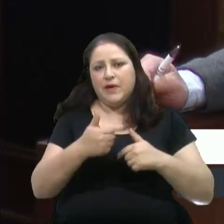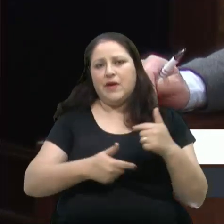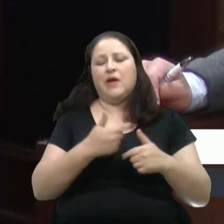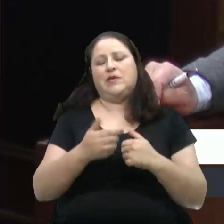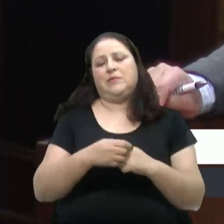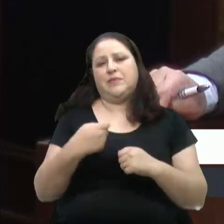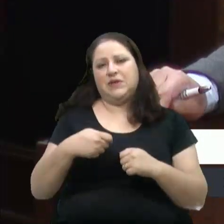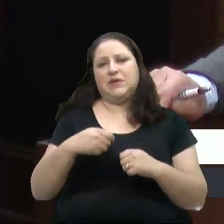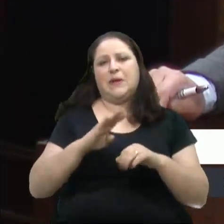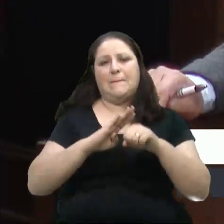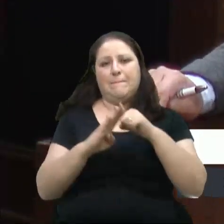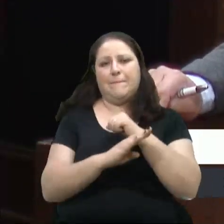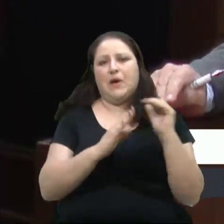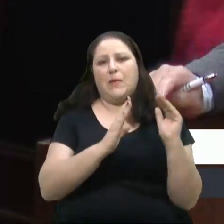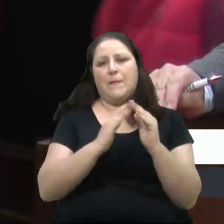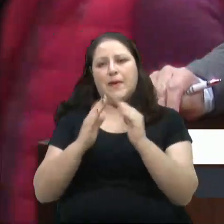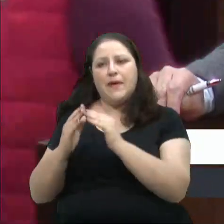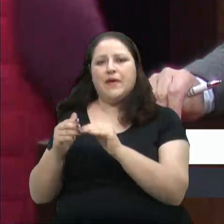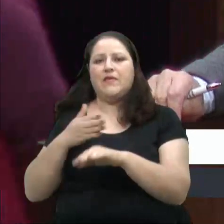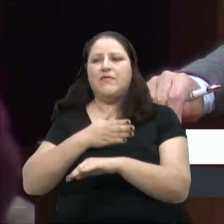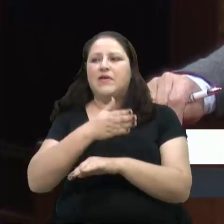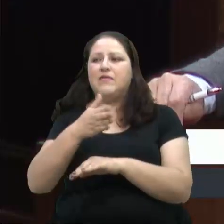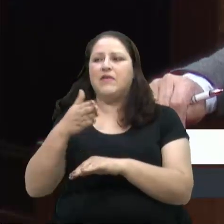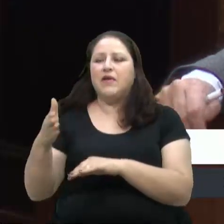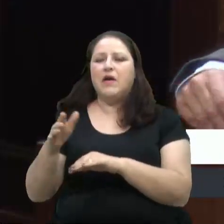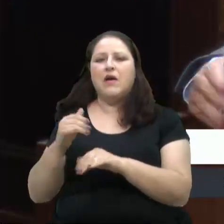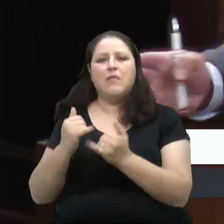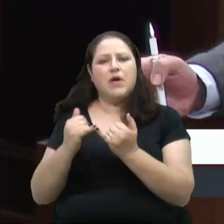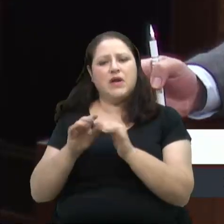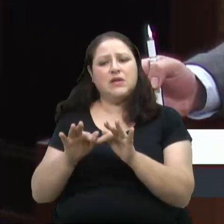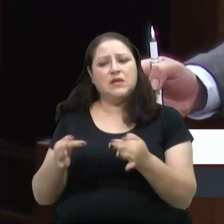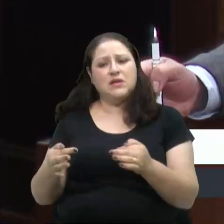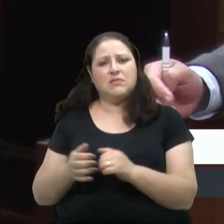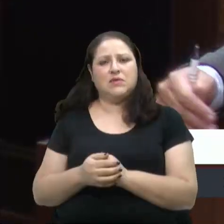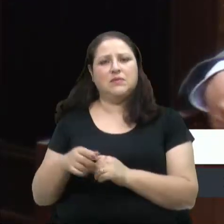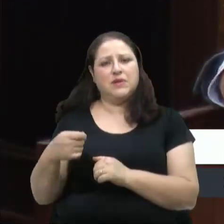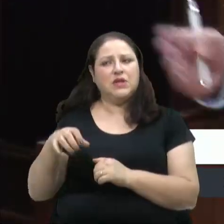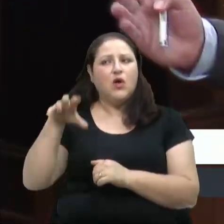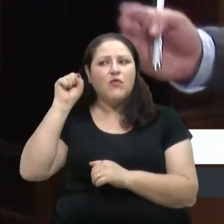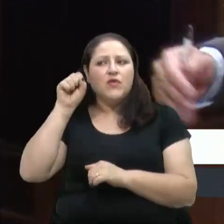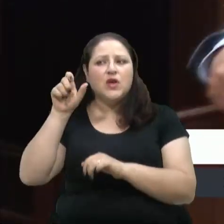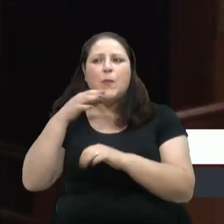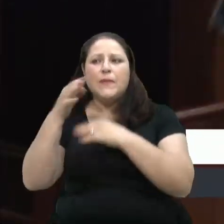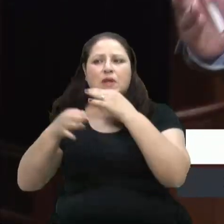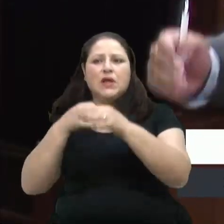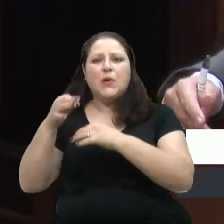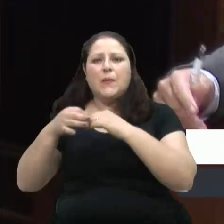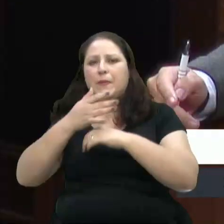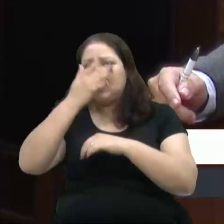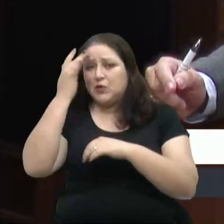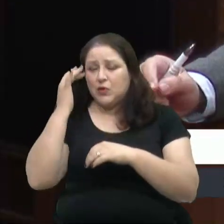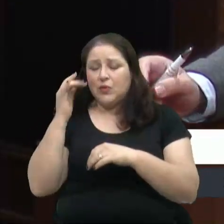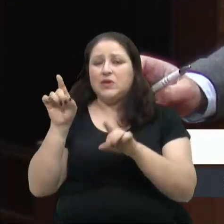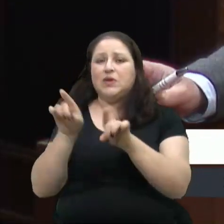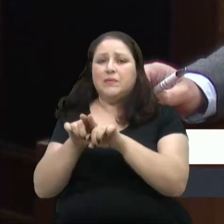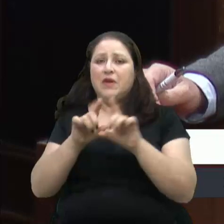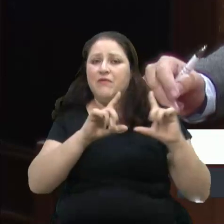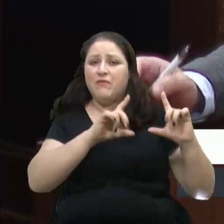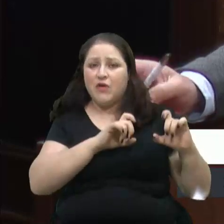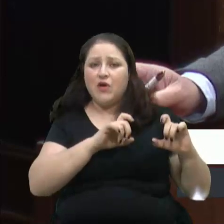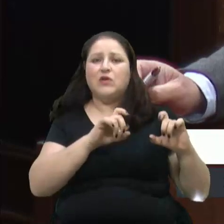pelo bairro onde a gente mora houve as pessoas bater aquelas fotos tirar aquelas fotos fazer as indicações